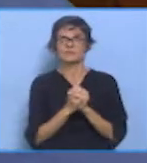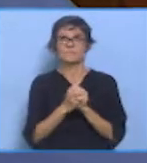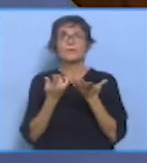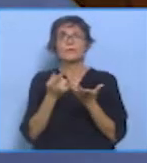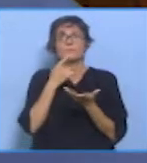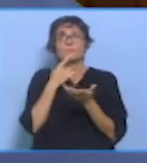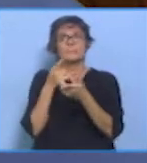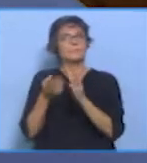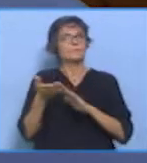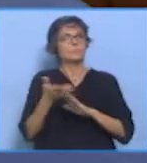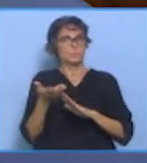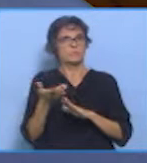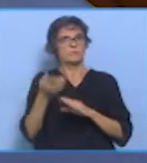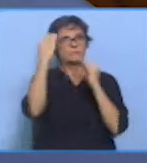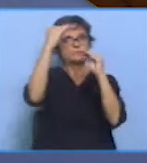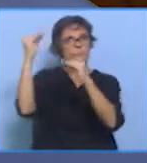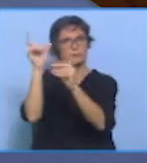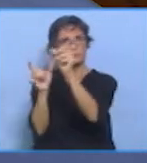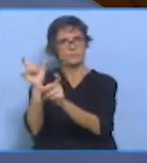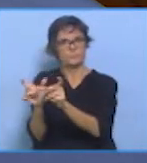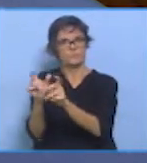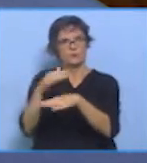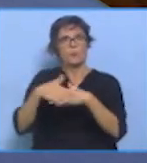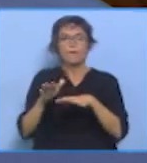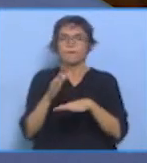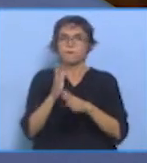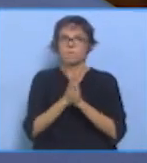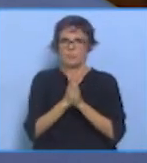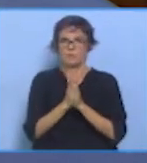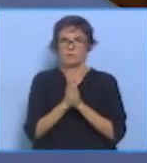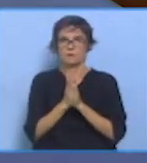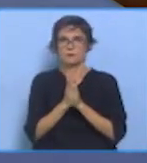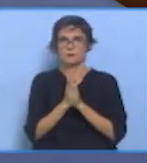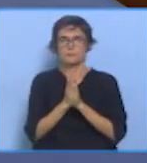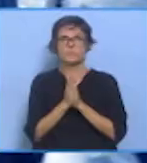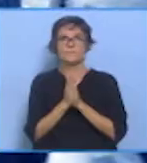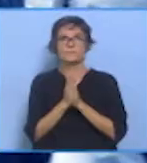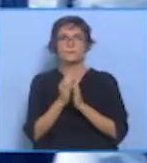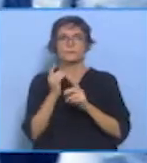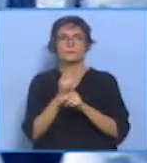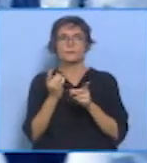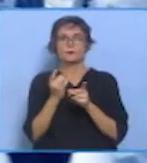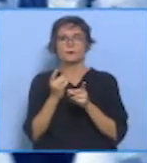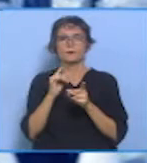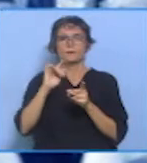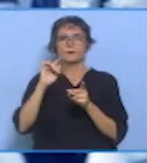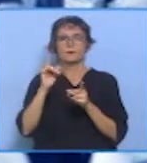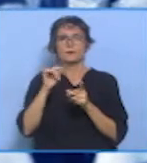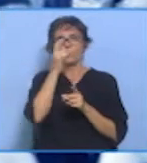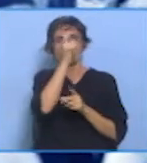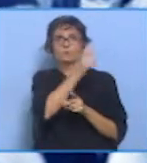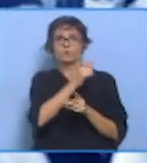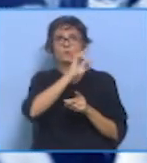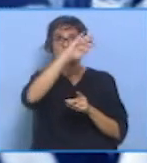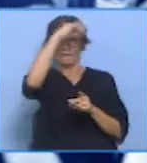esta urgência também tem a ver com a universidade. Ele é chamado, a páginas tantas, por o futuro bispo de Dublin, a